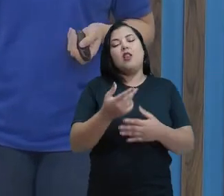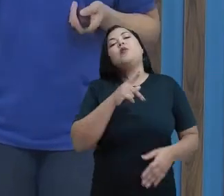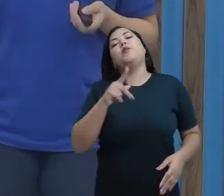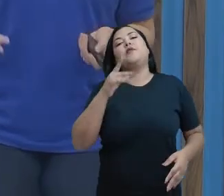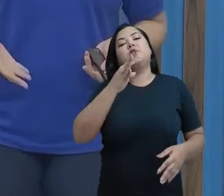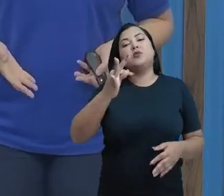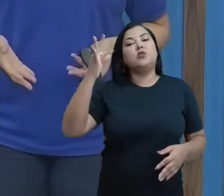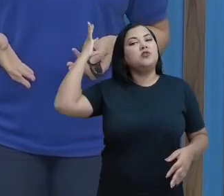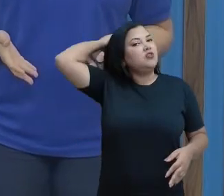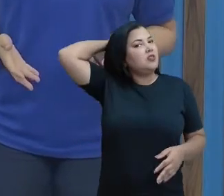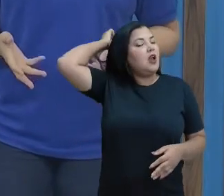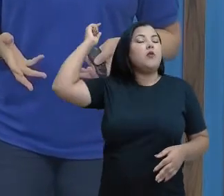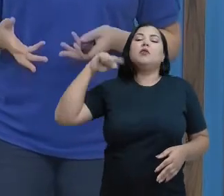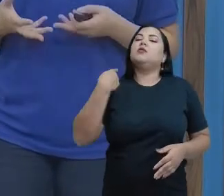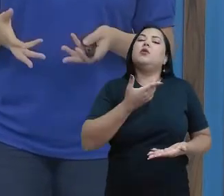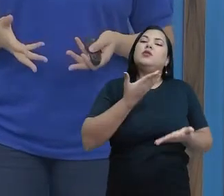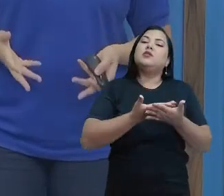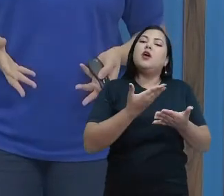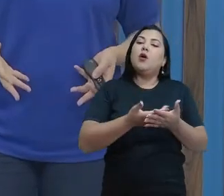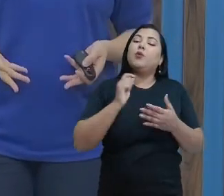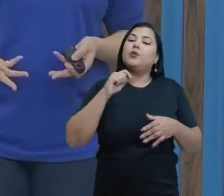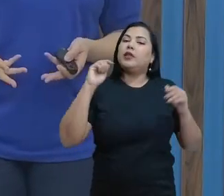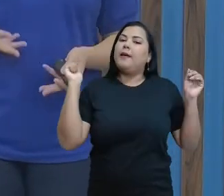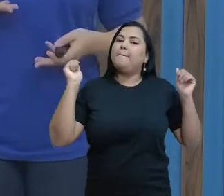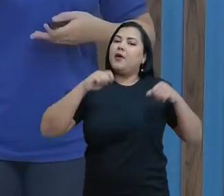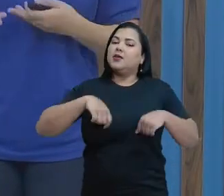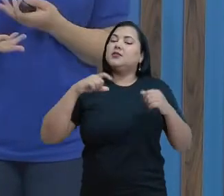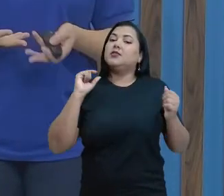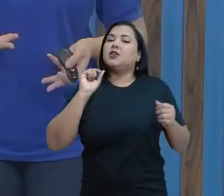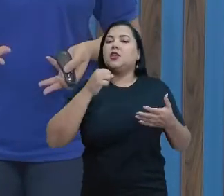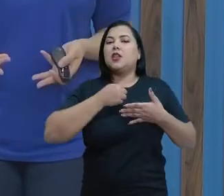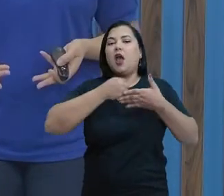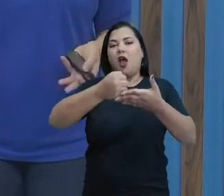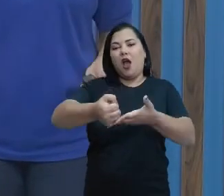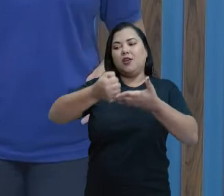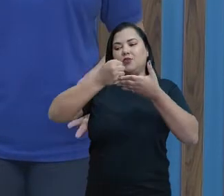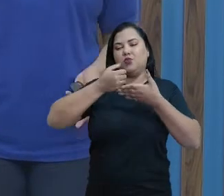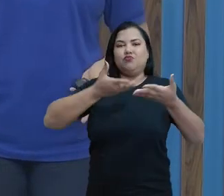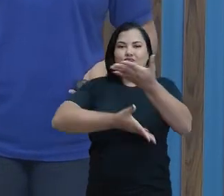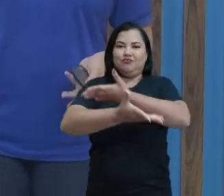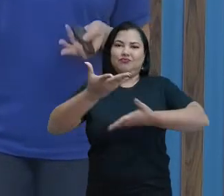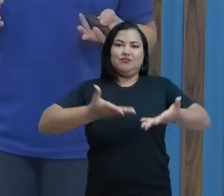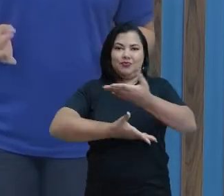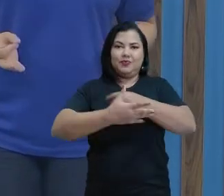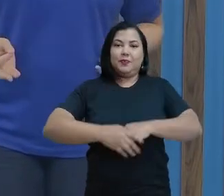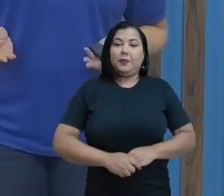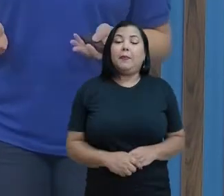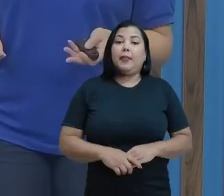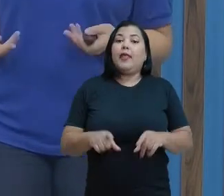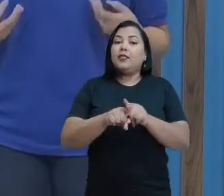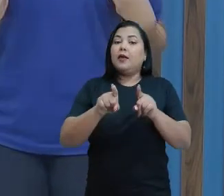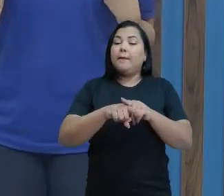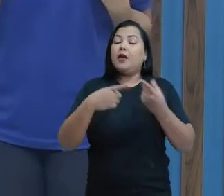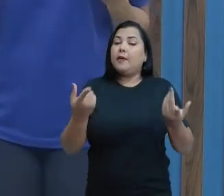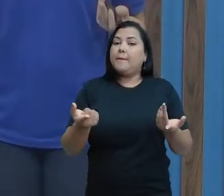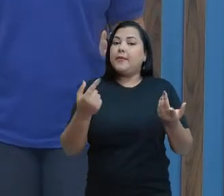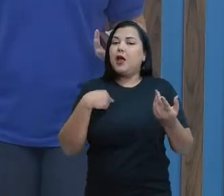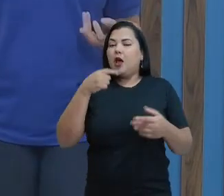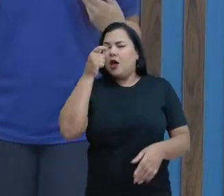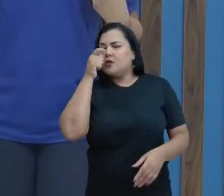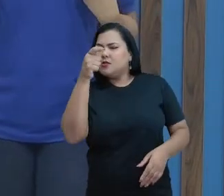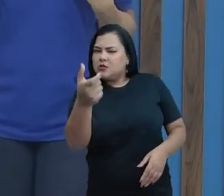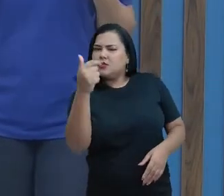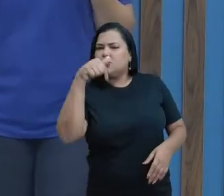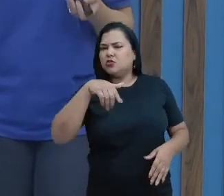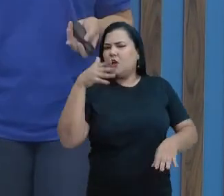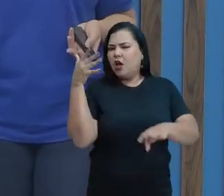dele, e o formato da nossa aula possibilita isso, né, a ajuda mútua nessa produção. Também para o formato de assistir, né, para